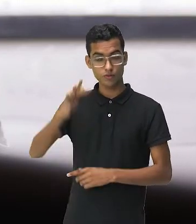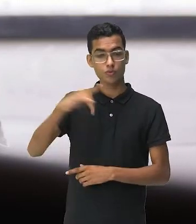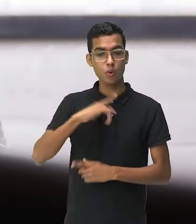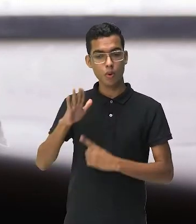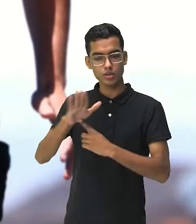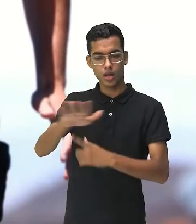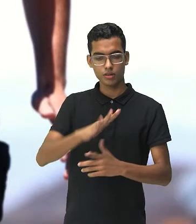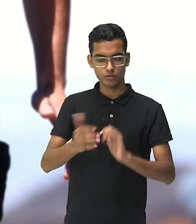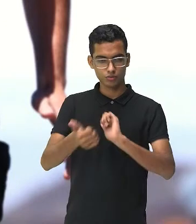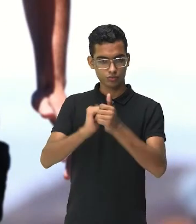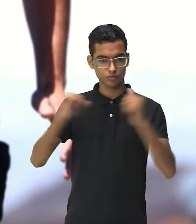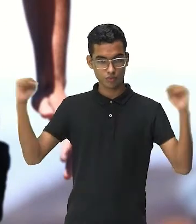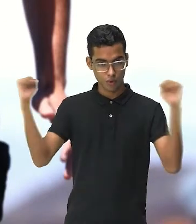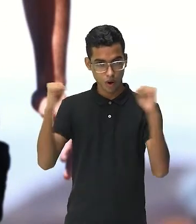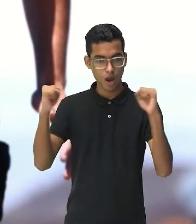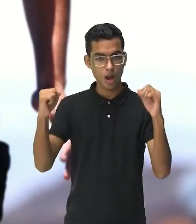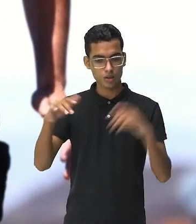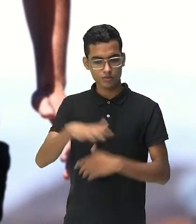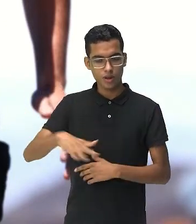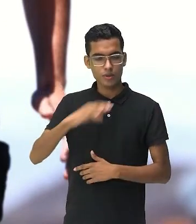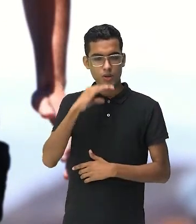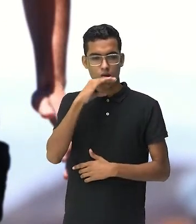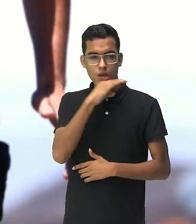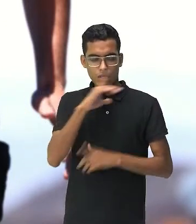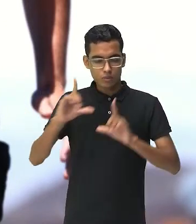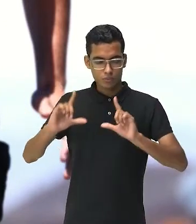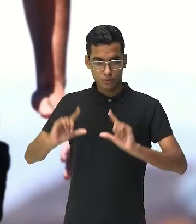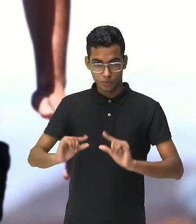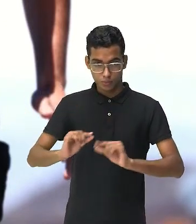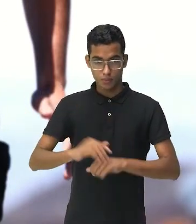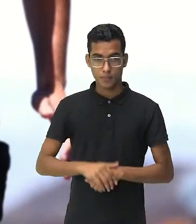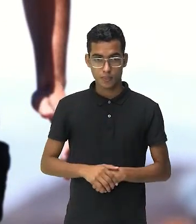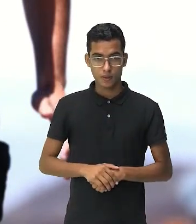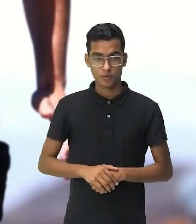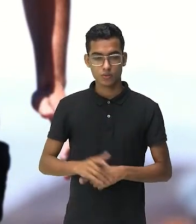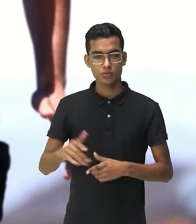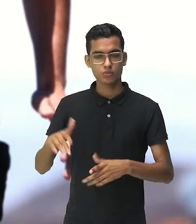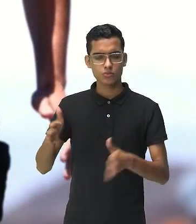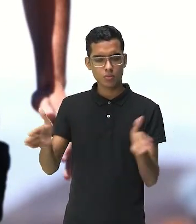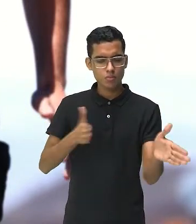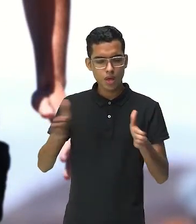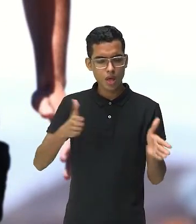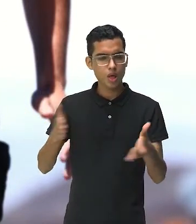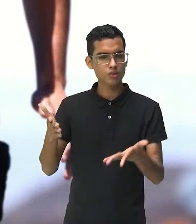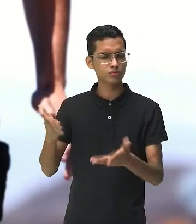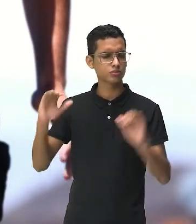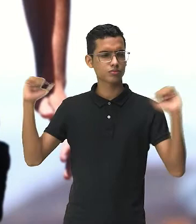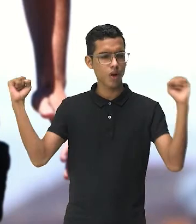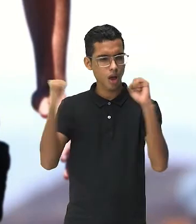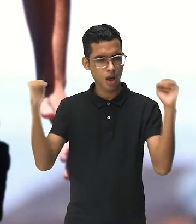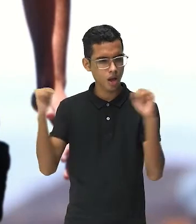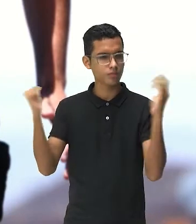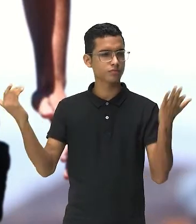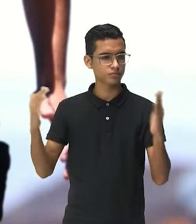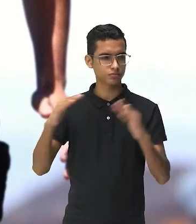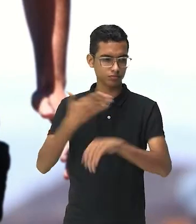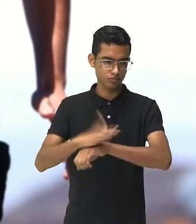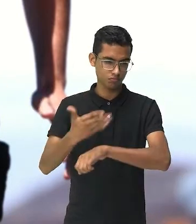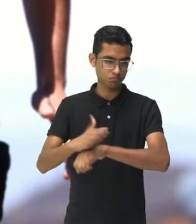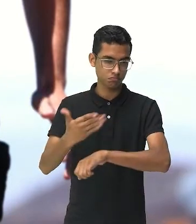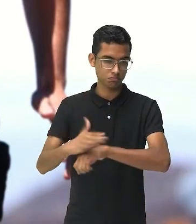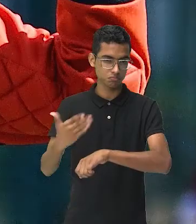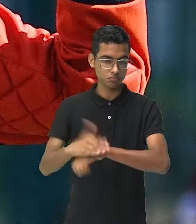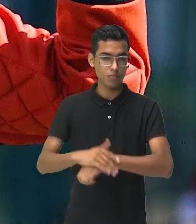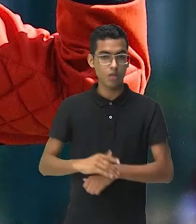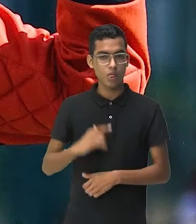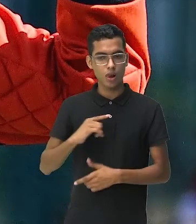quentes. Durante exercícios aeróbicos, observa-se menor consumo máximo de oxigênio em mulheres em comparação com os